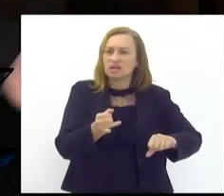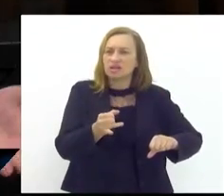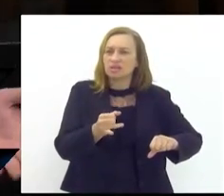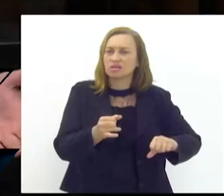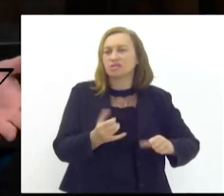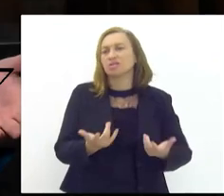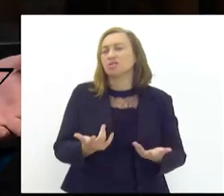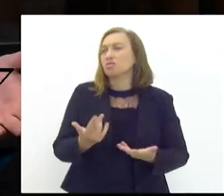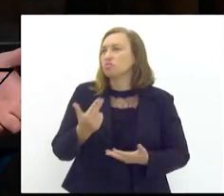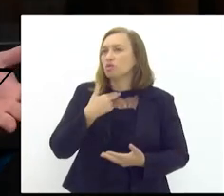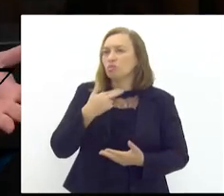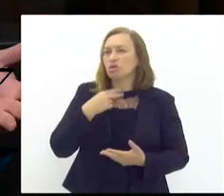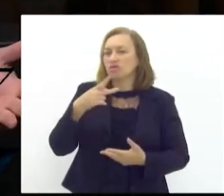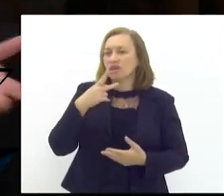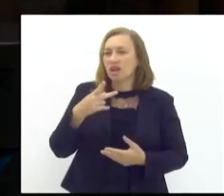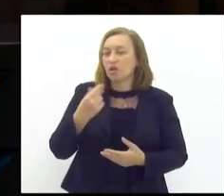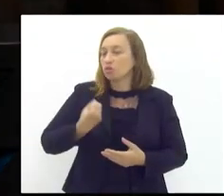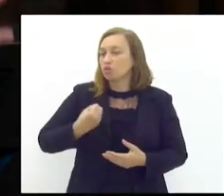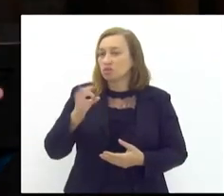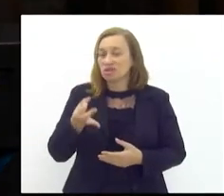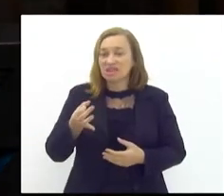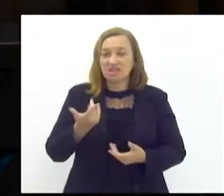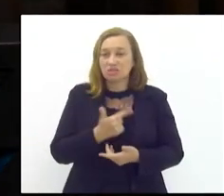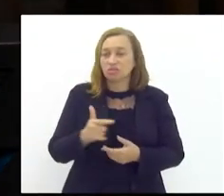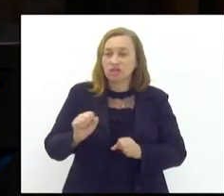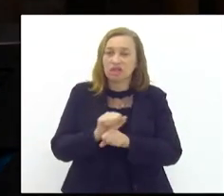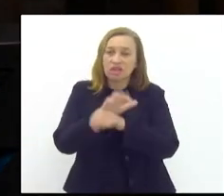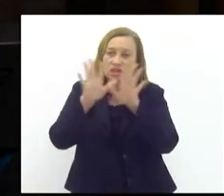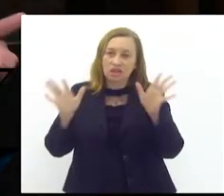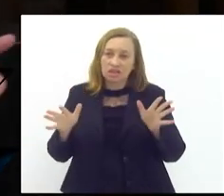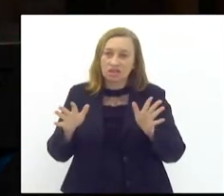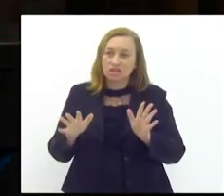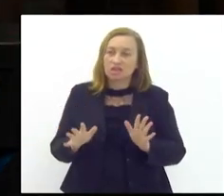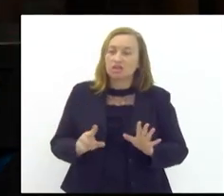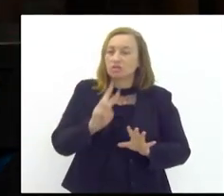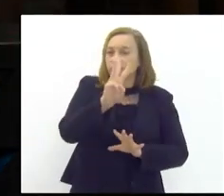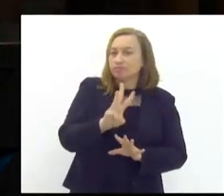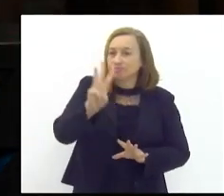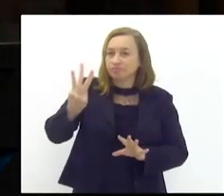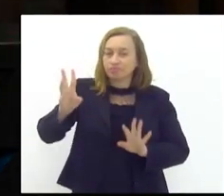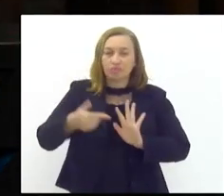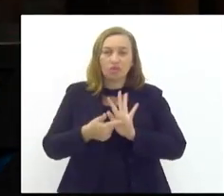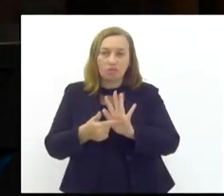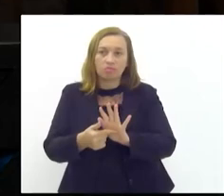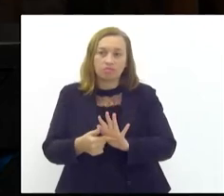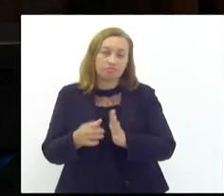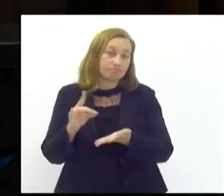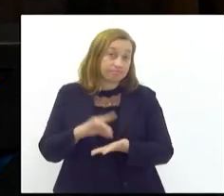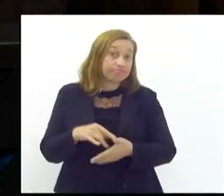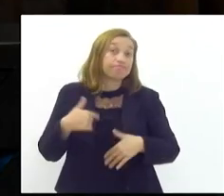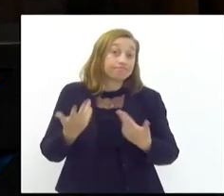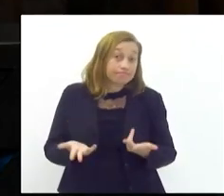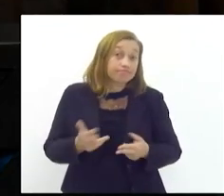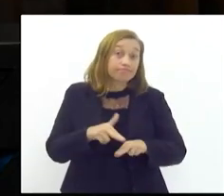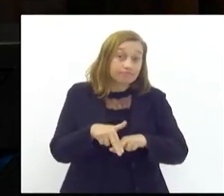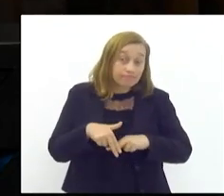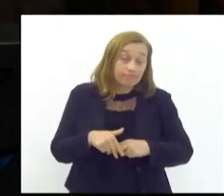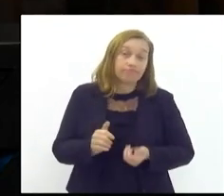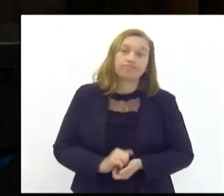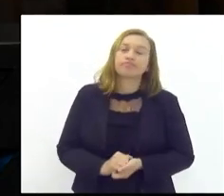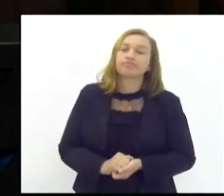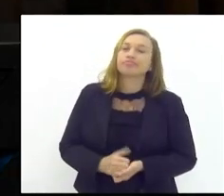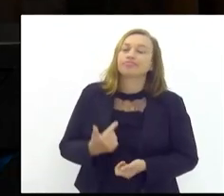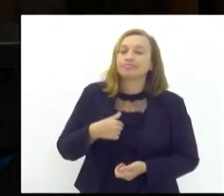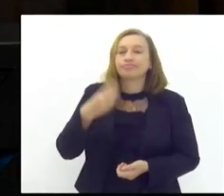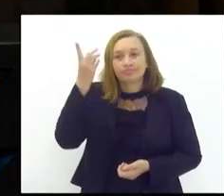Transparência não existe transparência e a lista do site não bate com a realidade por isso que